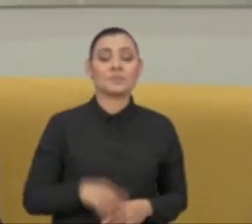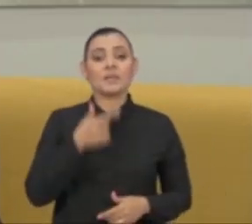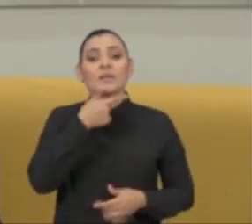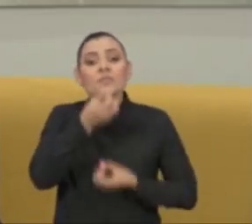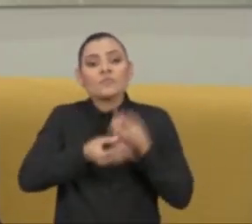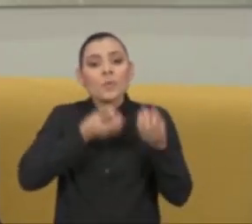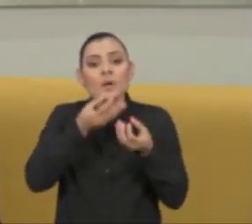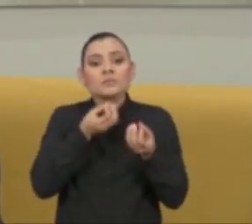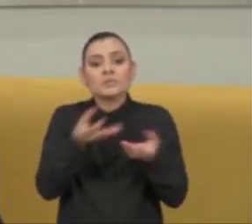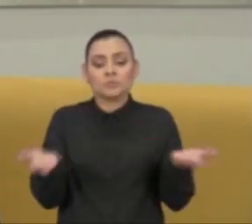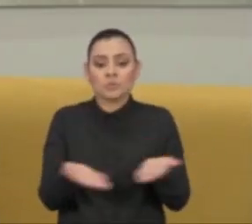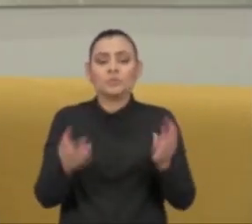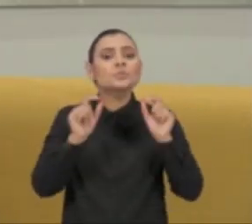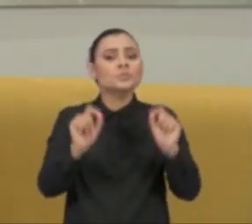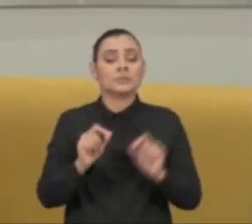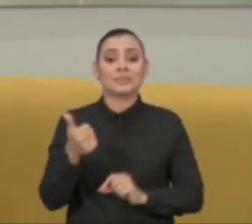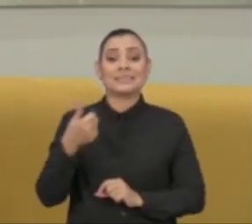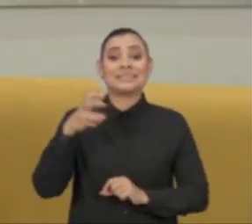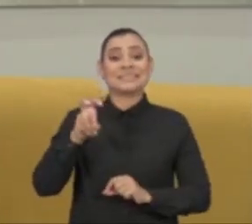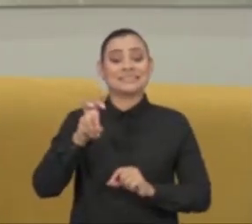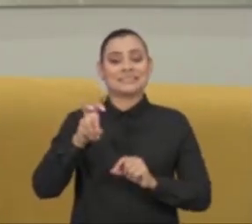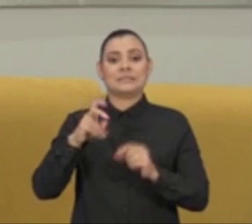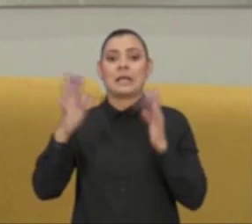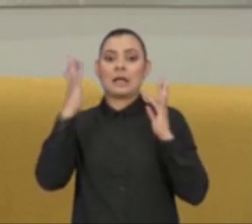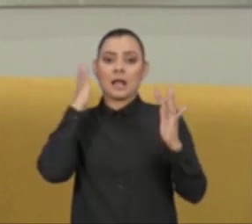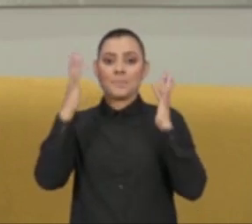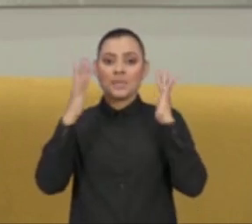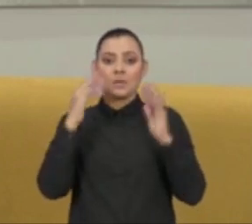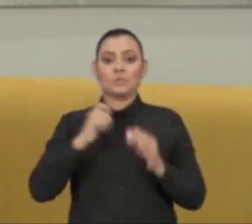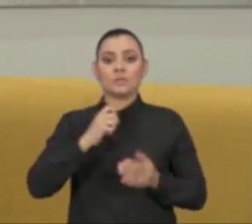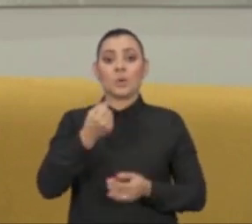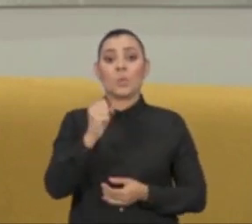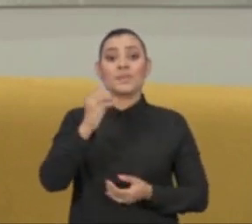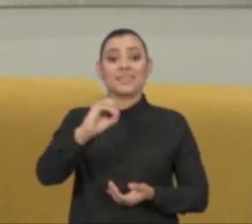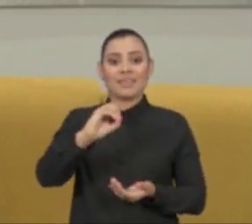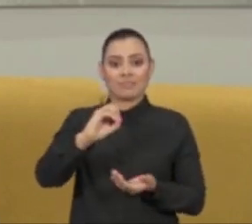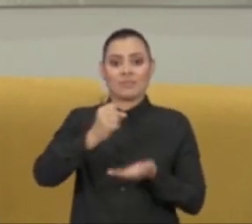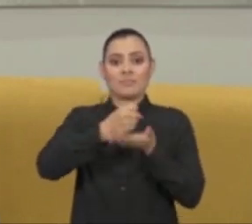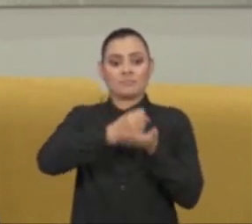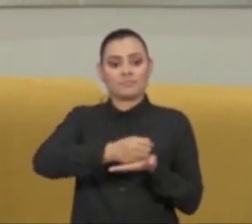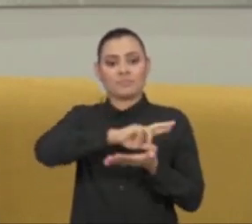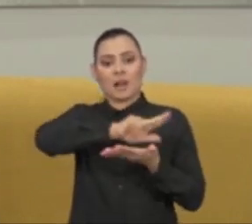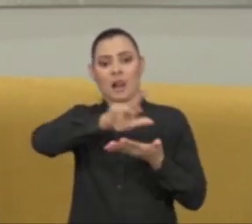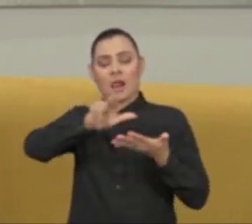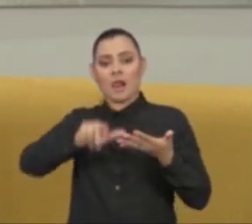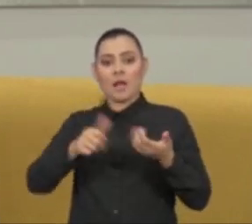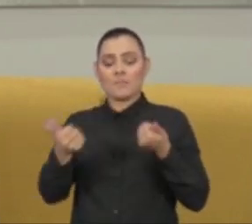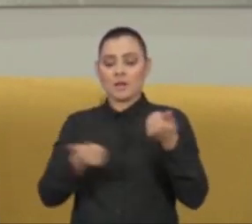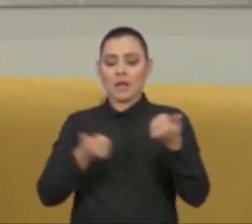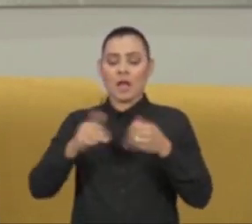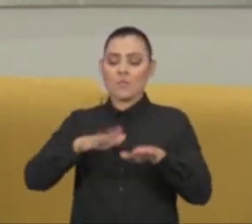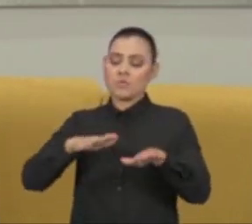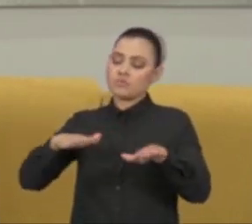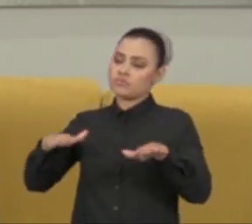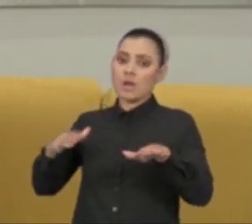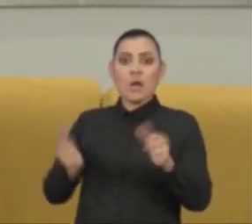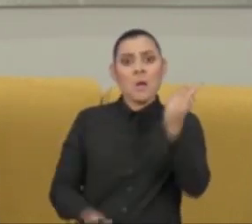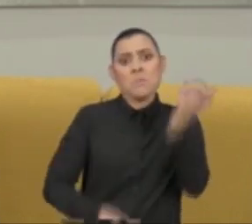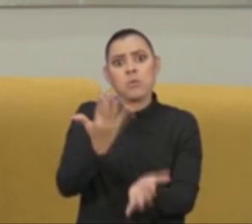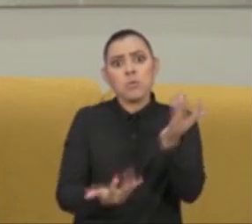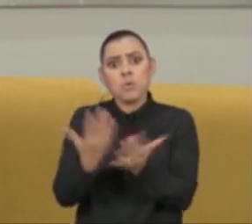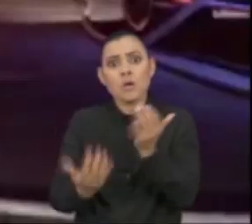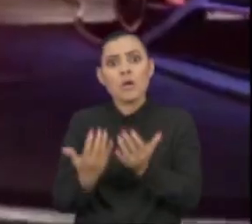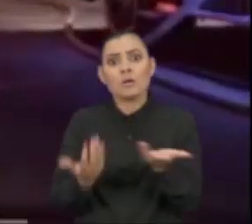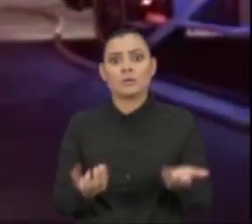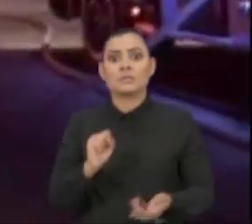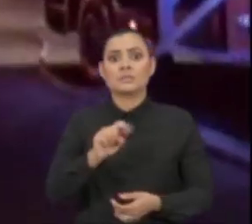notícias nacionais. 15 caminhões cegonha carregados com 80 carros pegam fogo durante um incêndio em São Bernardo do Campo, na Grande